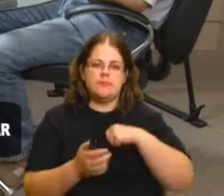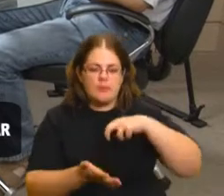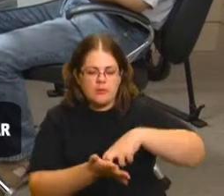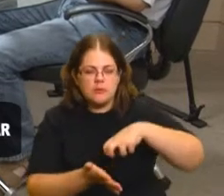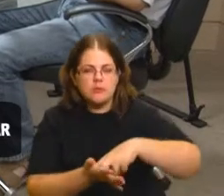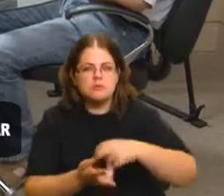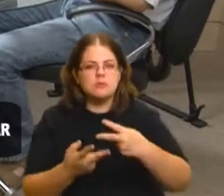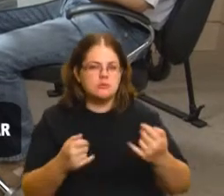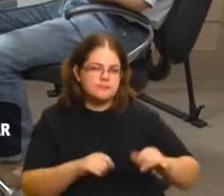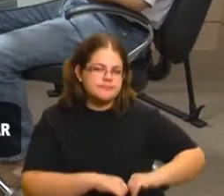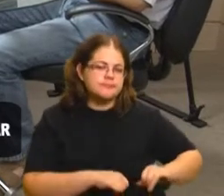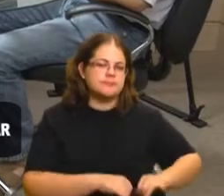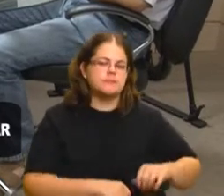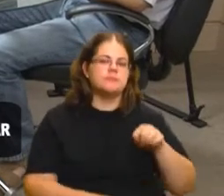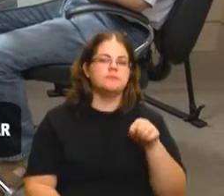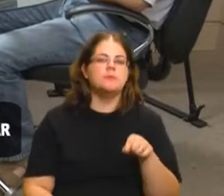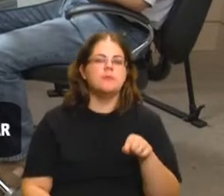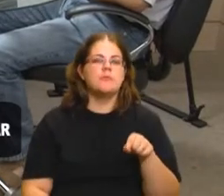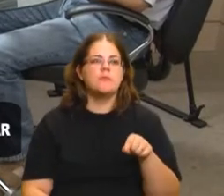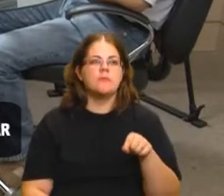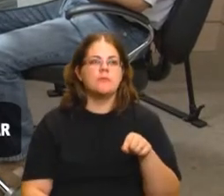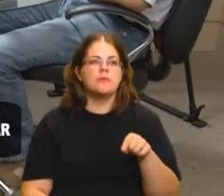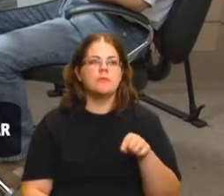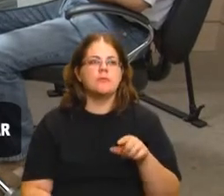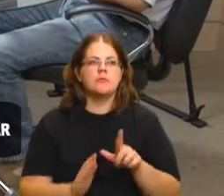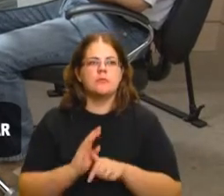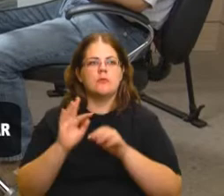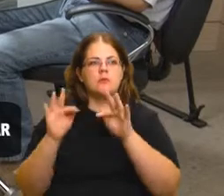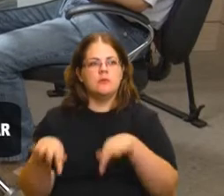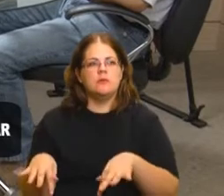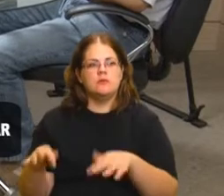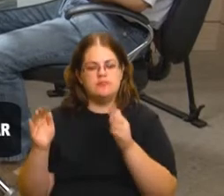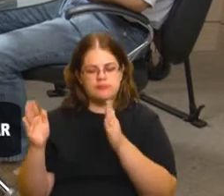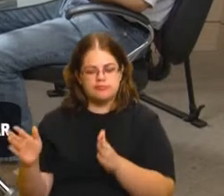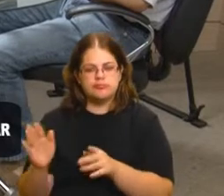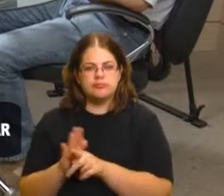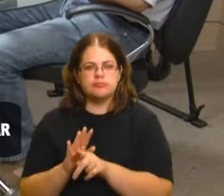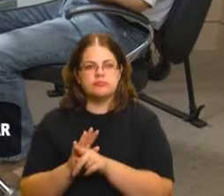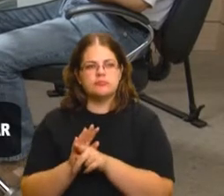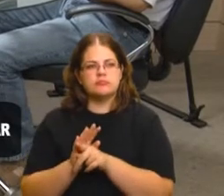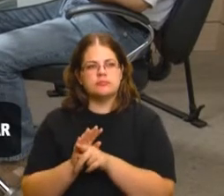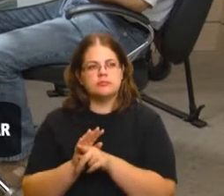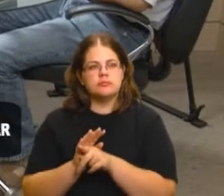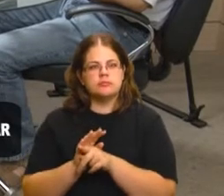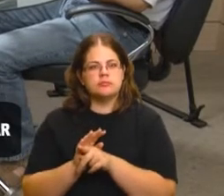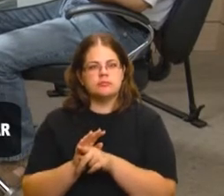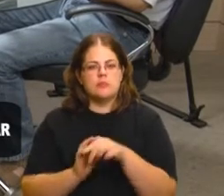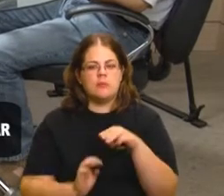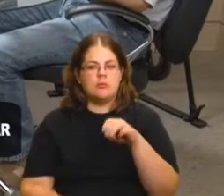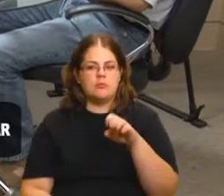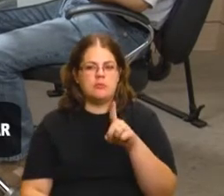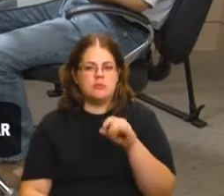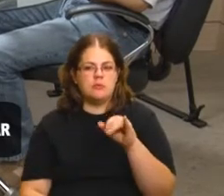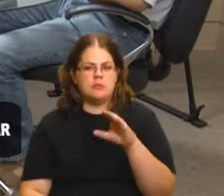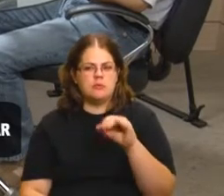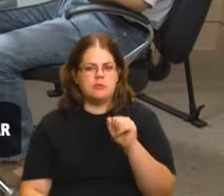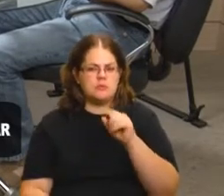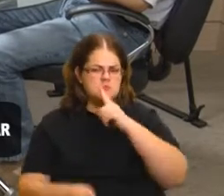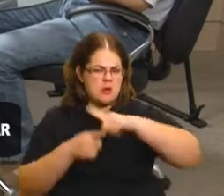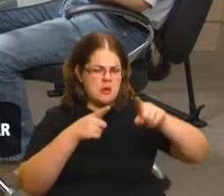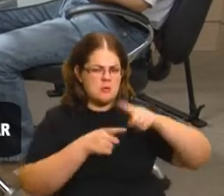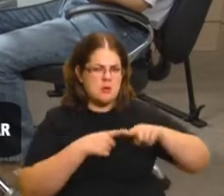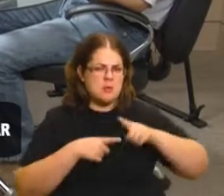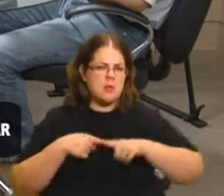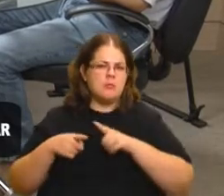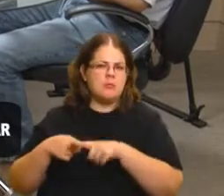período Médici. Finalzinho do período Costa e Silva, muito no final, período da junta, mas é basicamente período Médici. Censura,